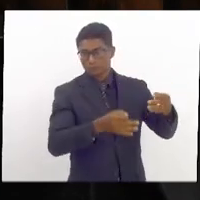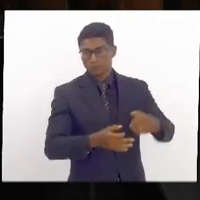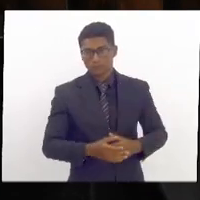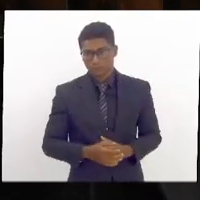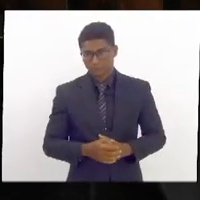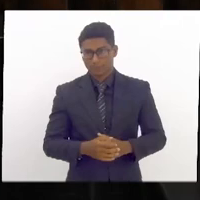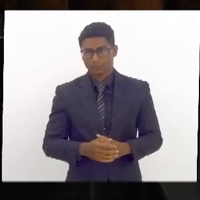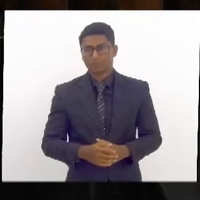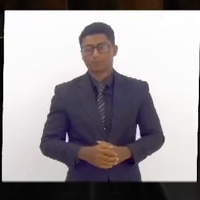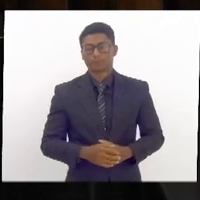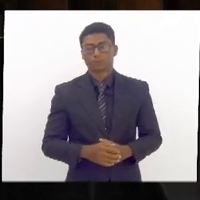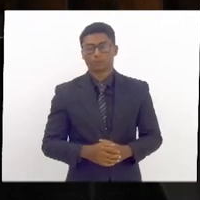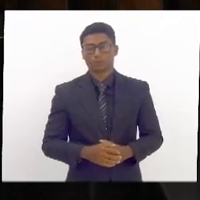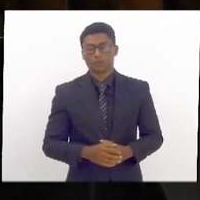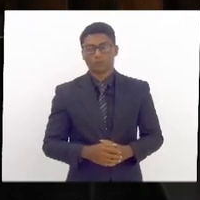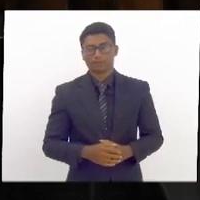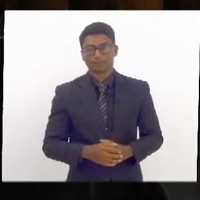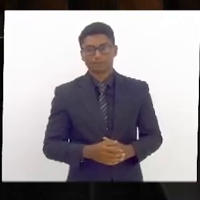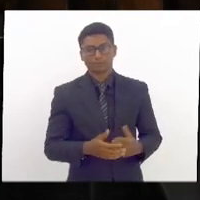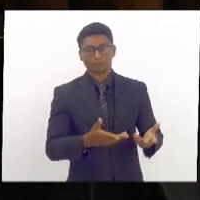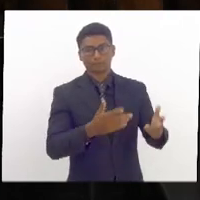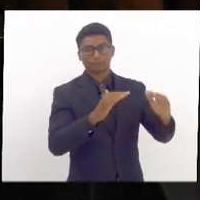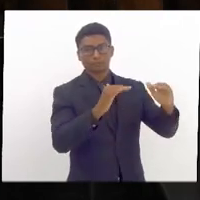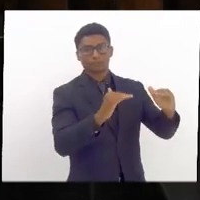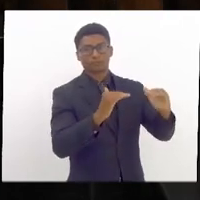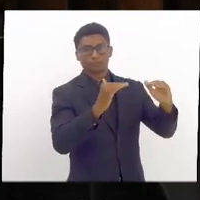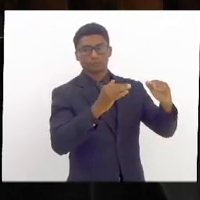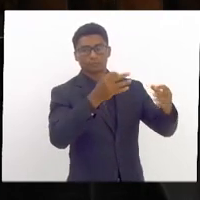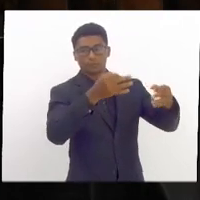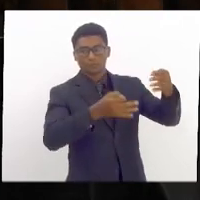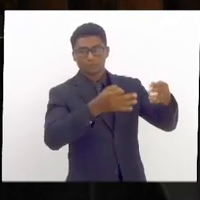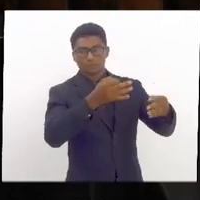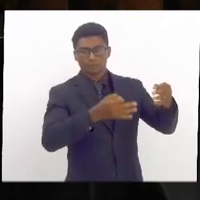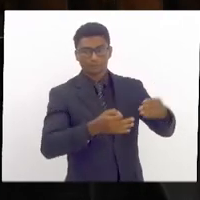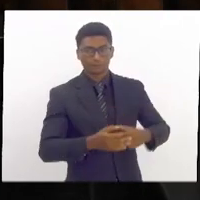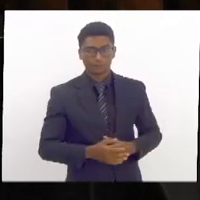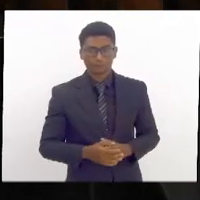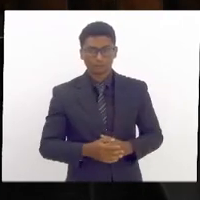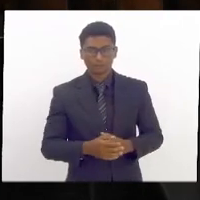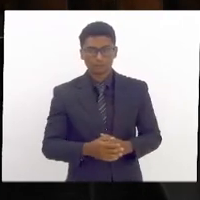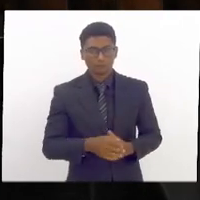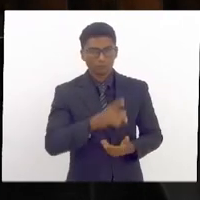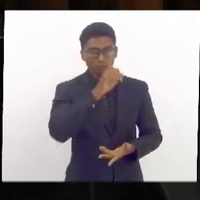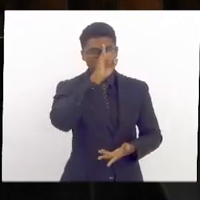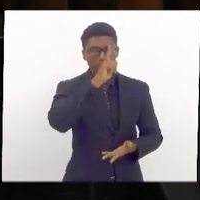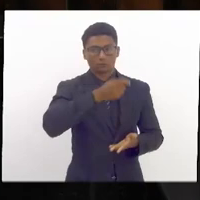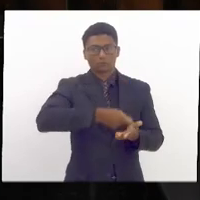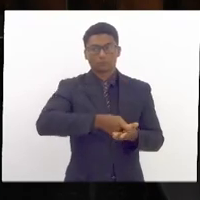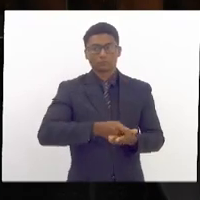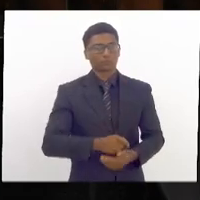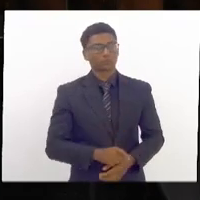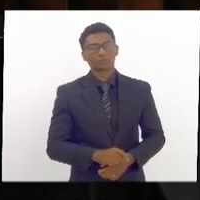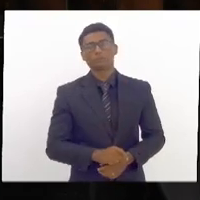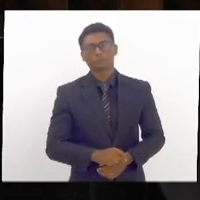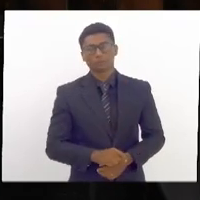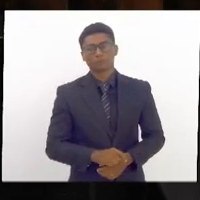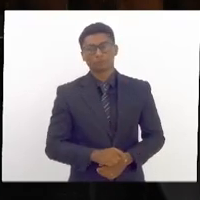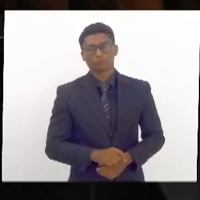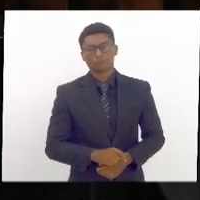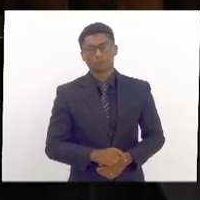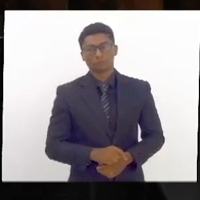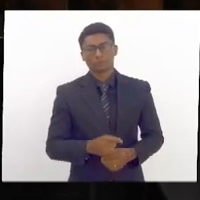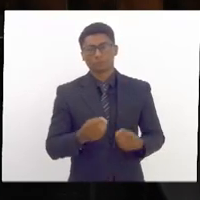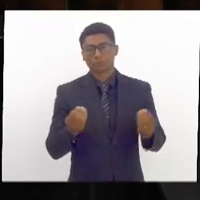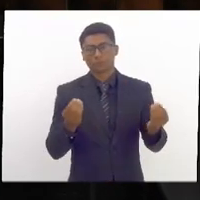E foi ao Supremo. E o Supremo Tribunal Federal decidiu. E decidiu